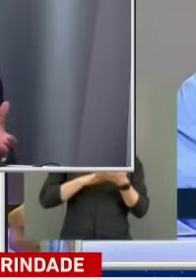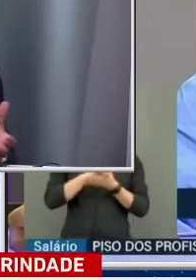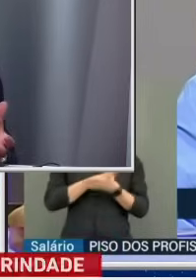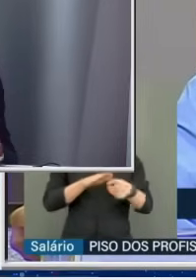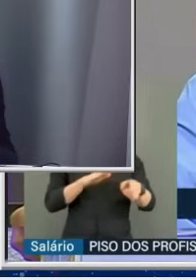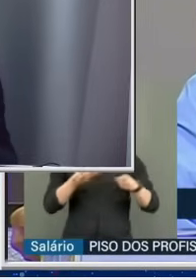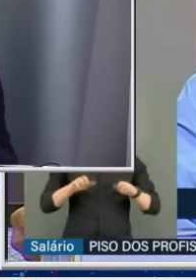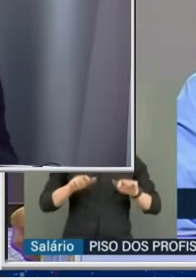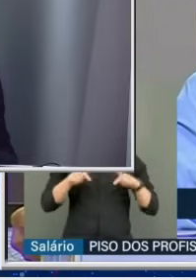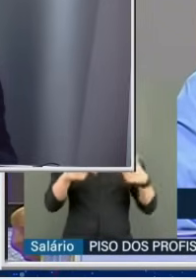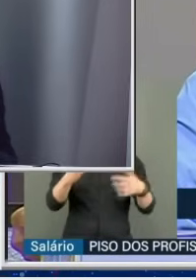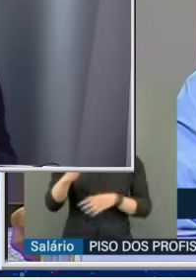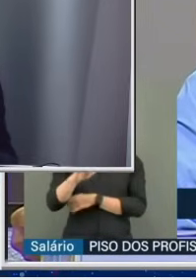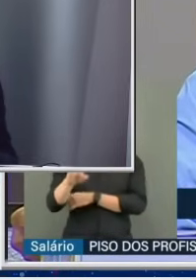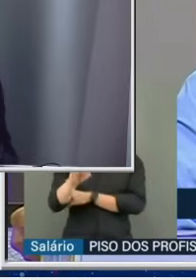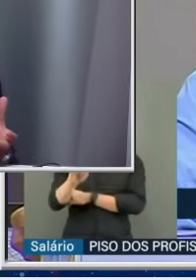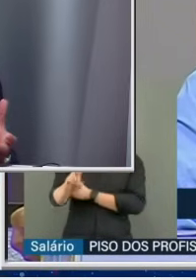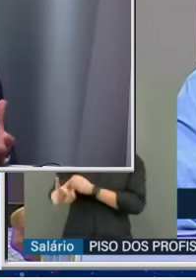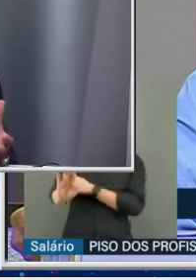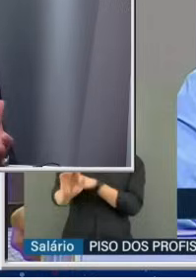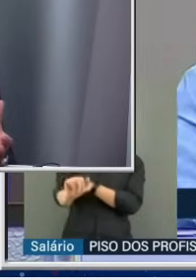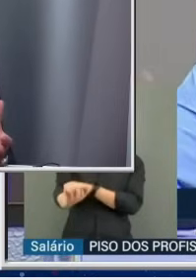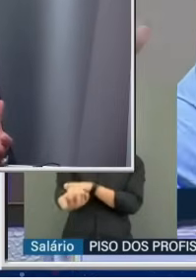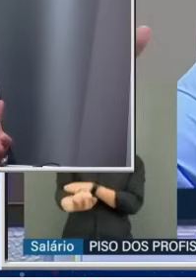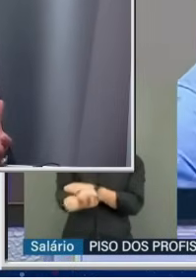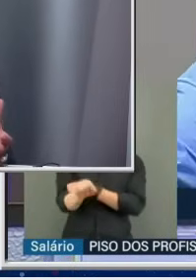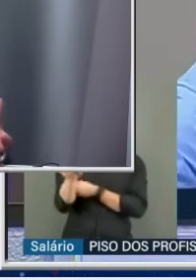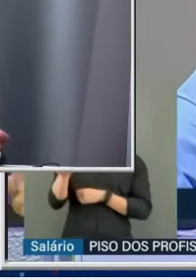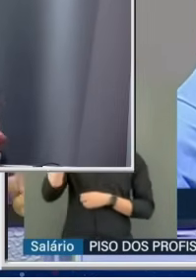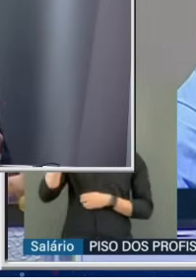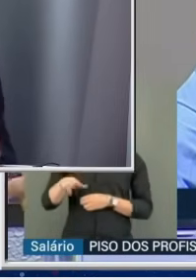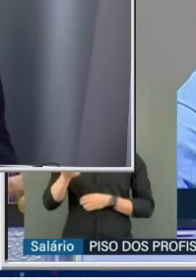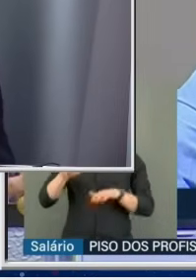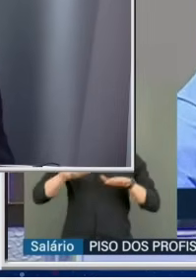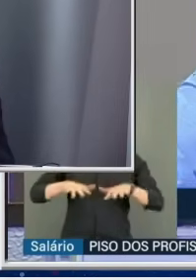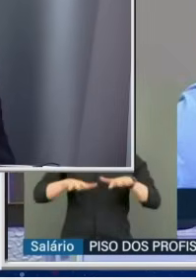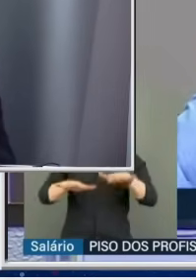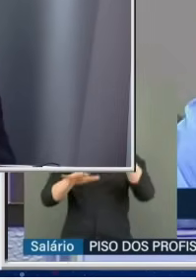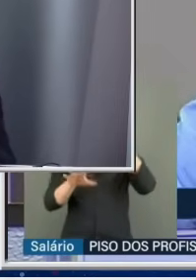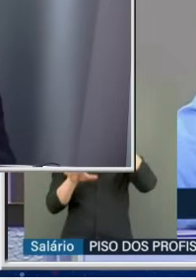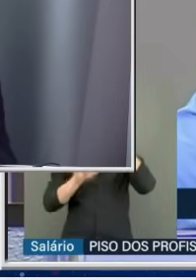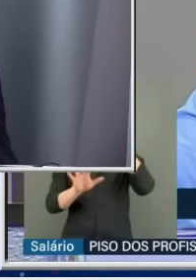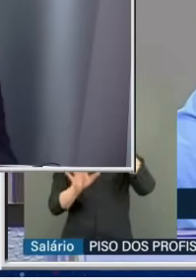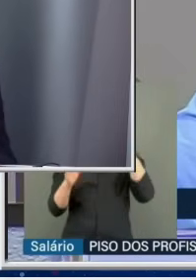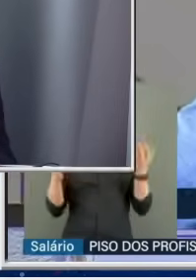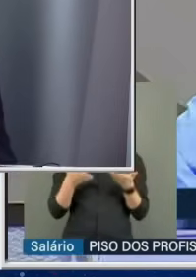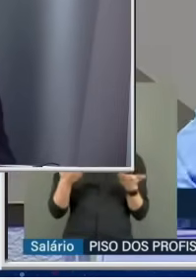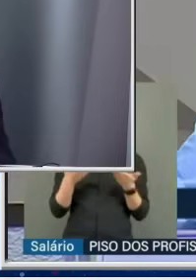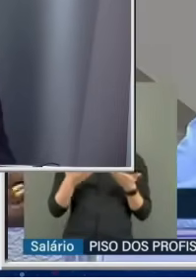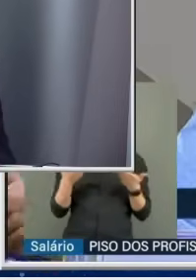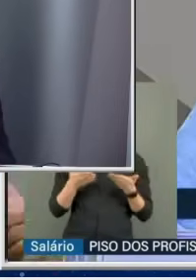informações, dados da inteligência. Não há governo sem inteligência. A inteligência é usada para